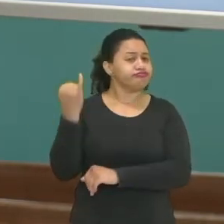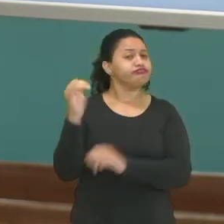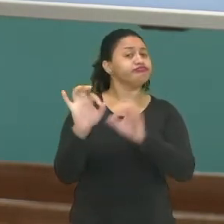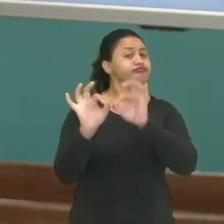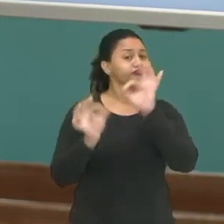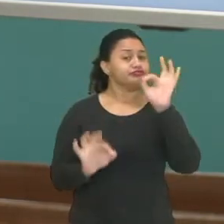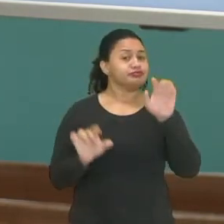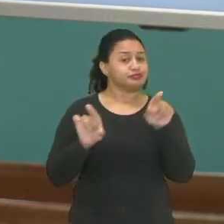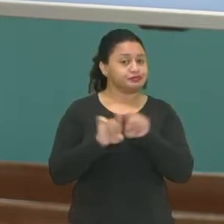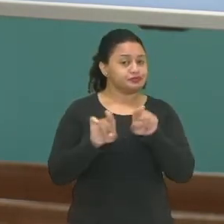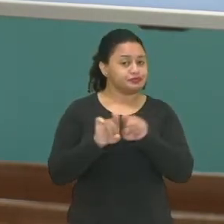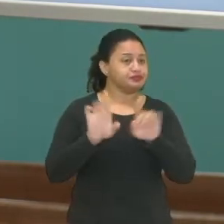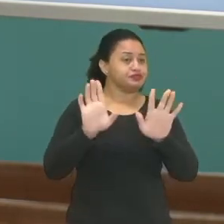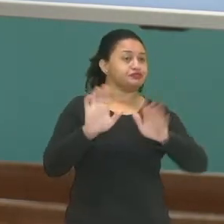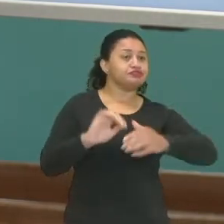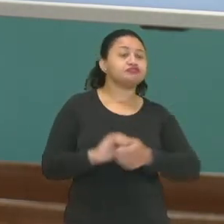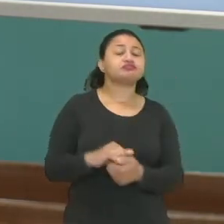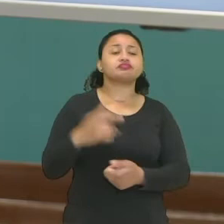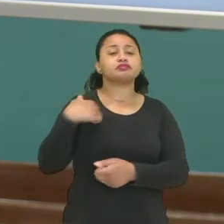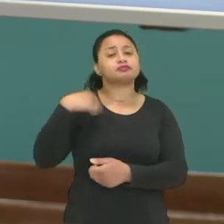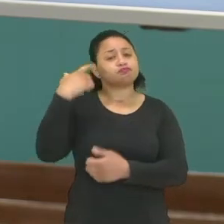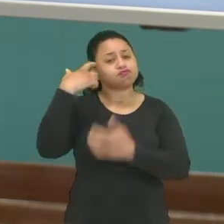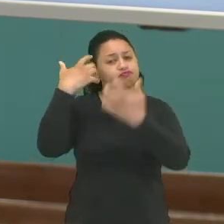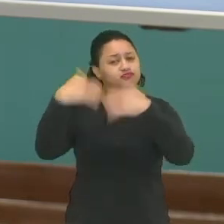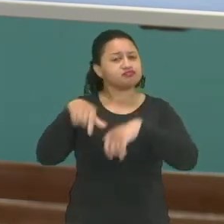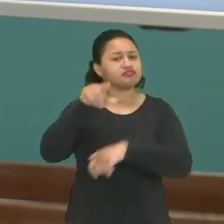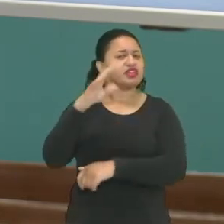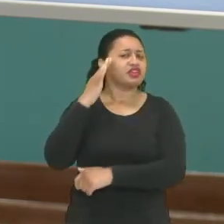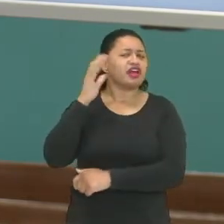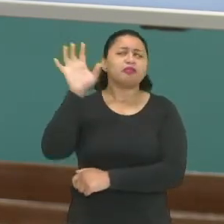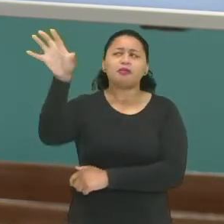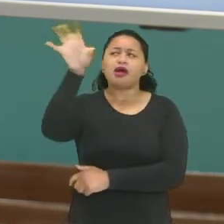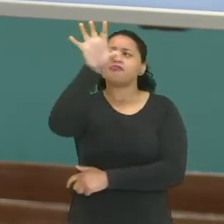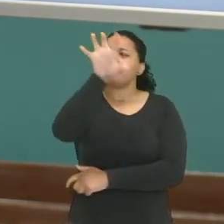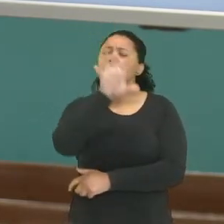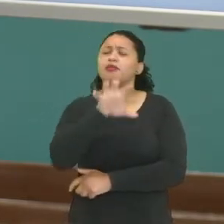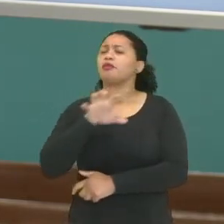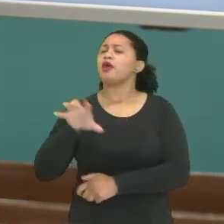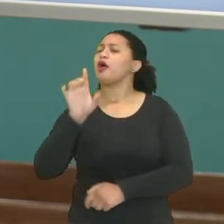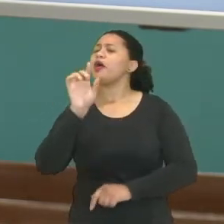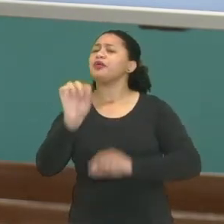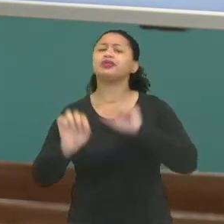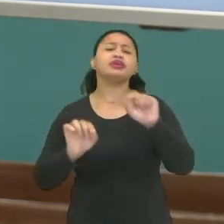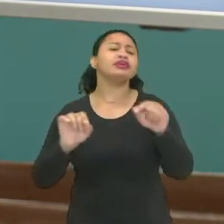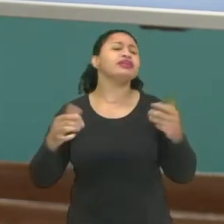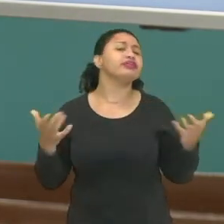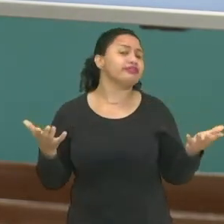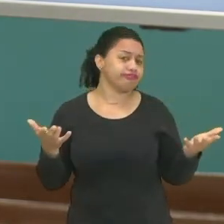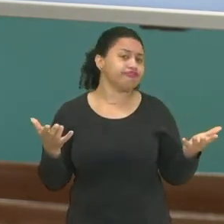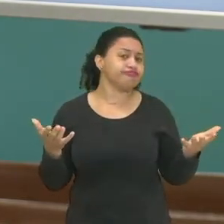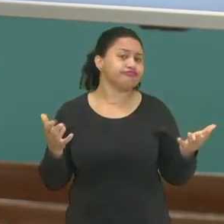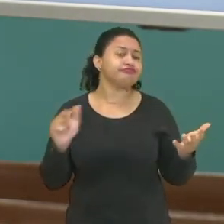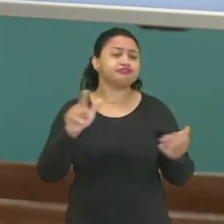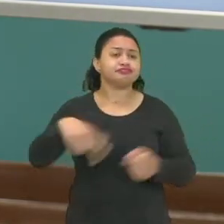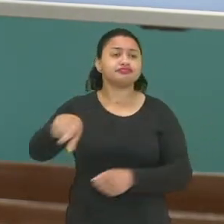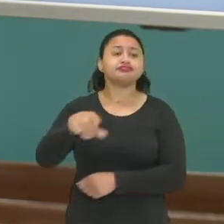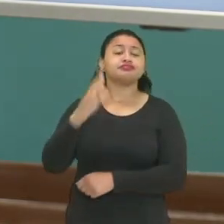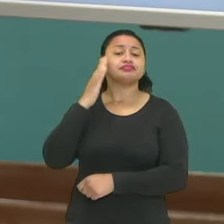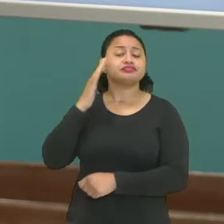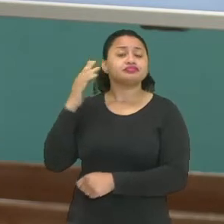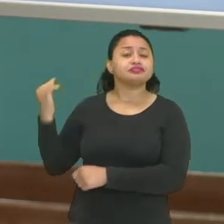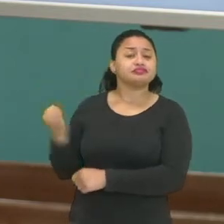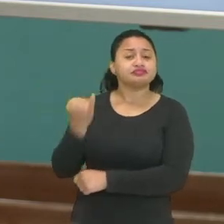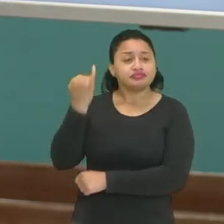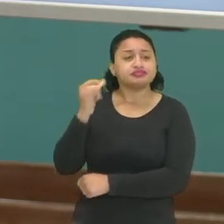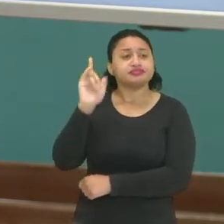Vamos refletir, então. Vocês sabem, então, o que é regionalizar? O que é regionalizar, então? Sabem qual a importância